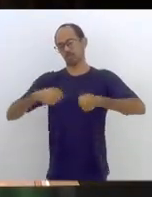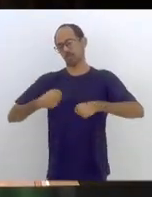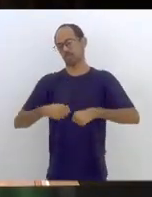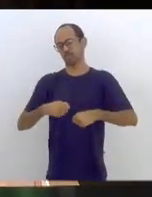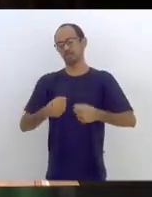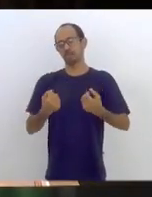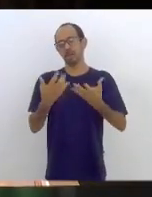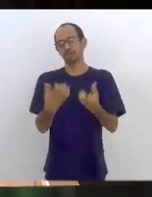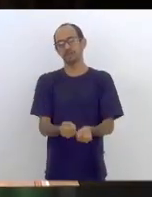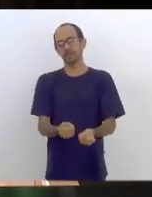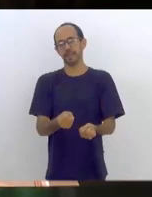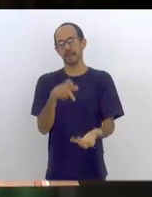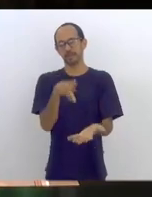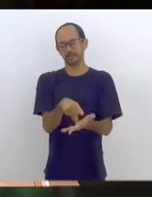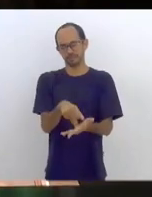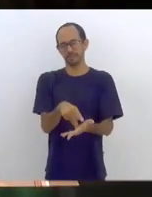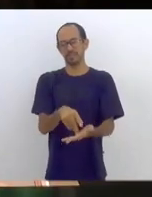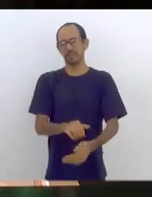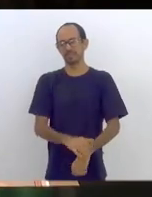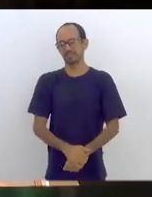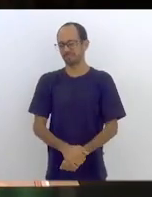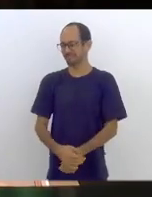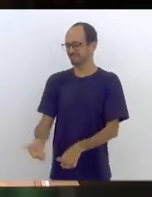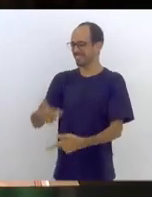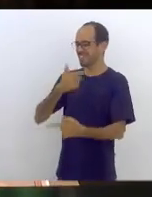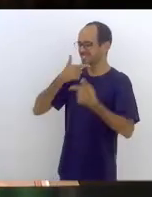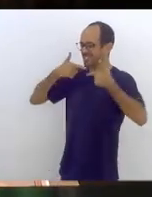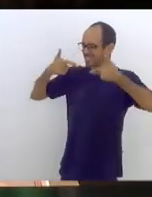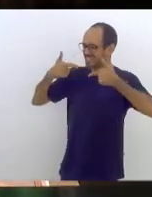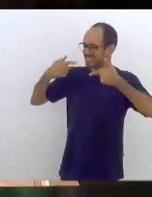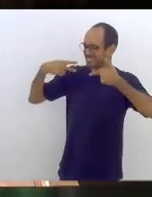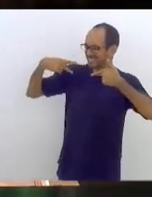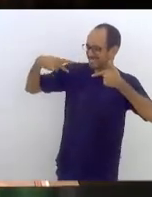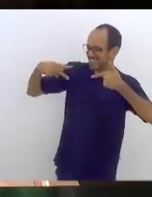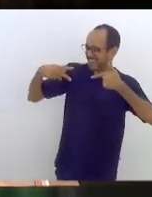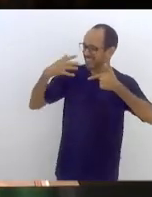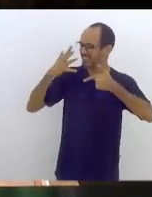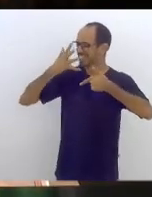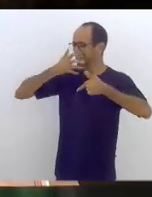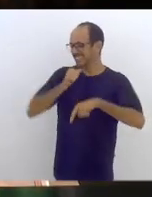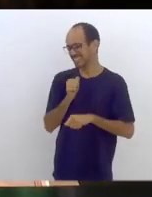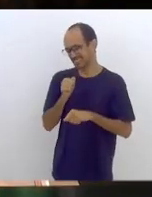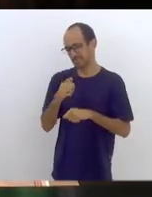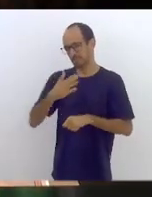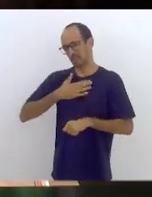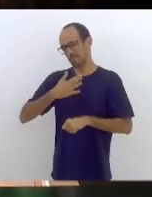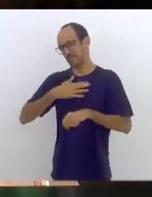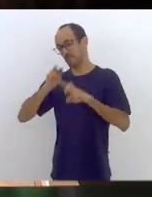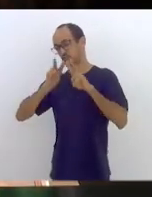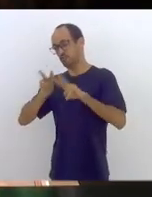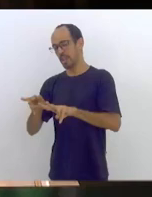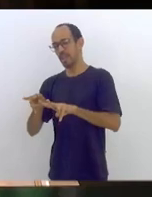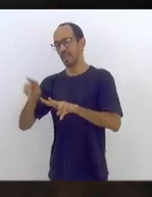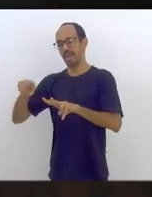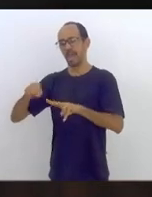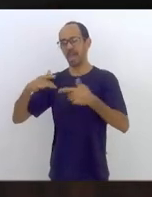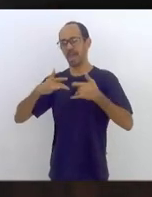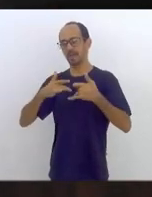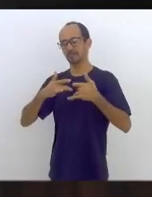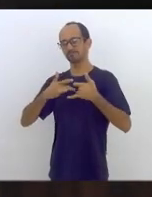Então, Mônica, vê o seu sorriso, vê essa coroa iluminada no seu rosto, para mim é um